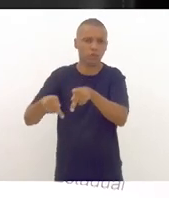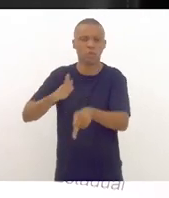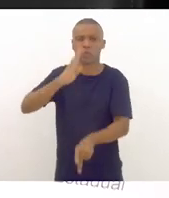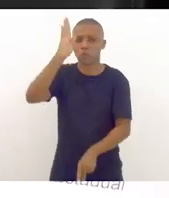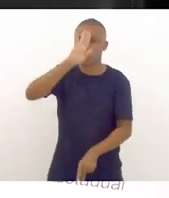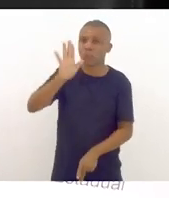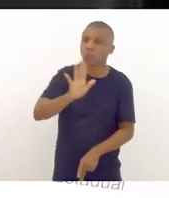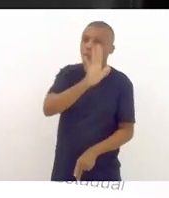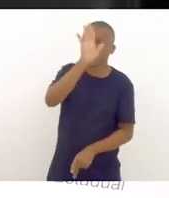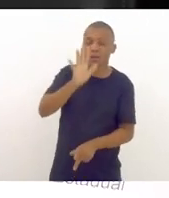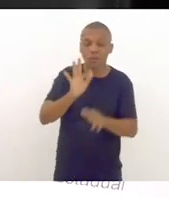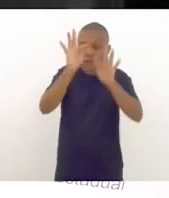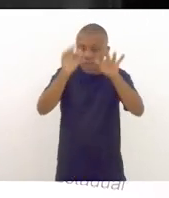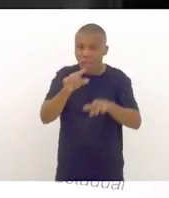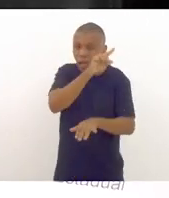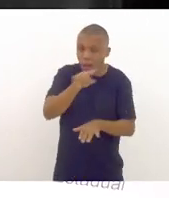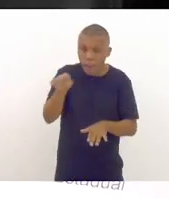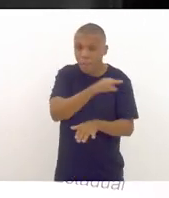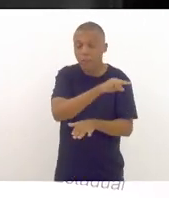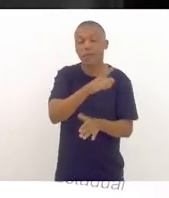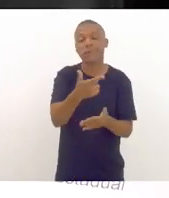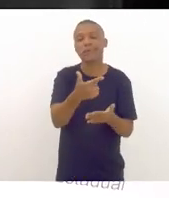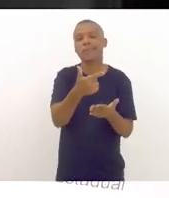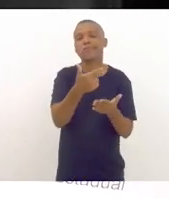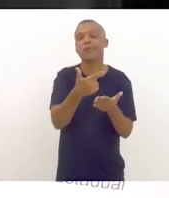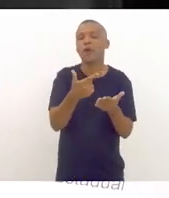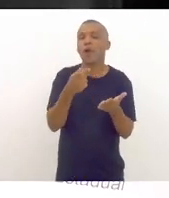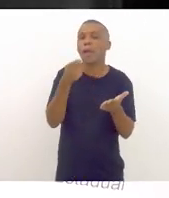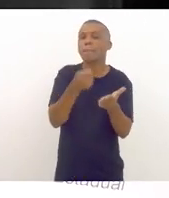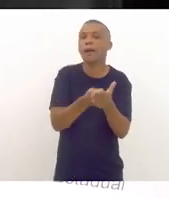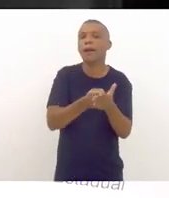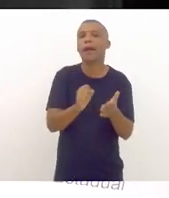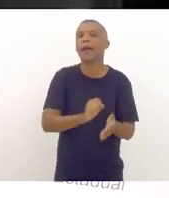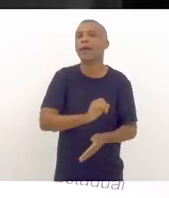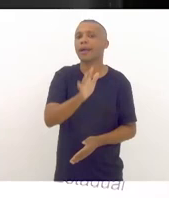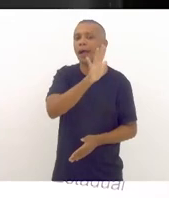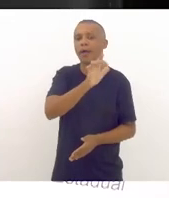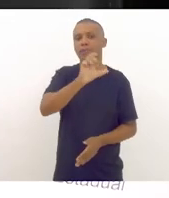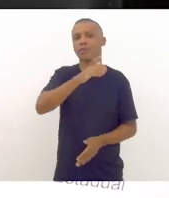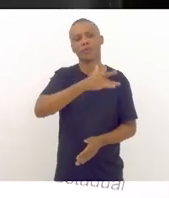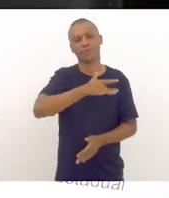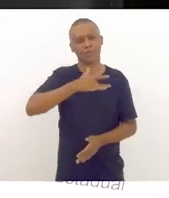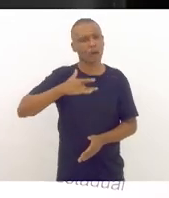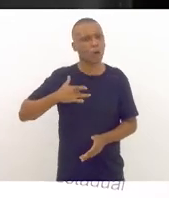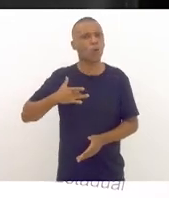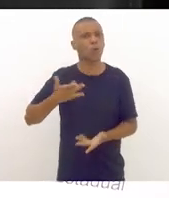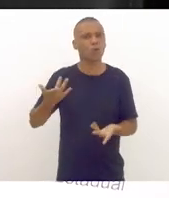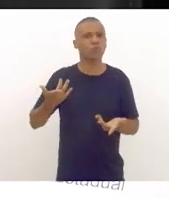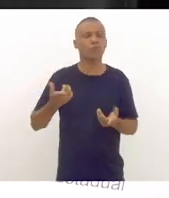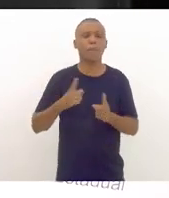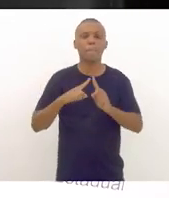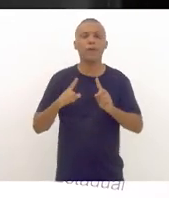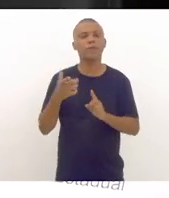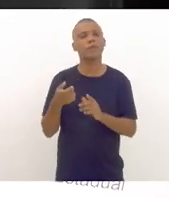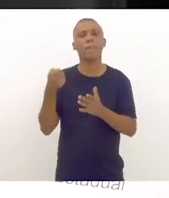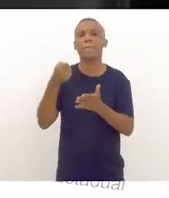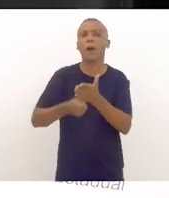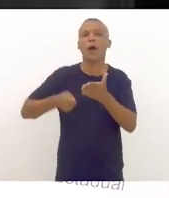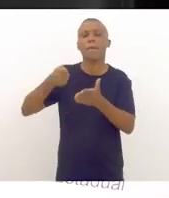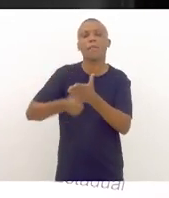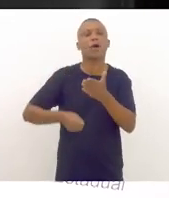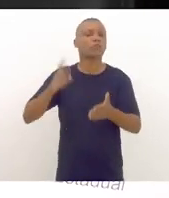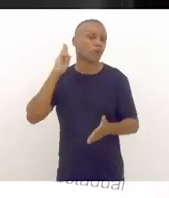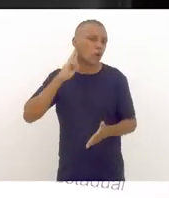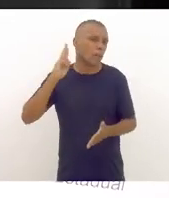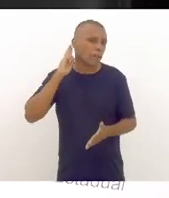brasileira, uma população já tão sofrida no que tange à saúde. Mas eu queria falar da luta do senador